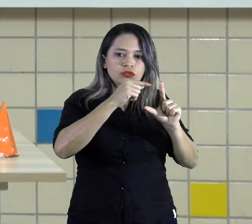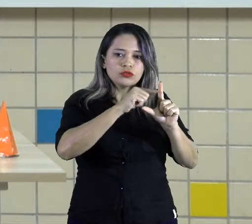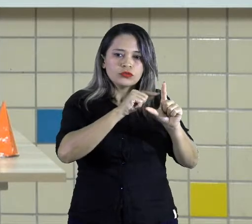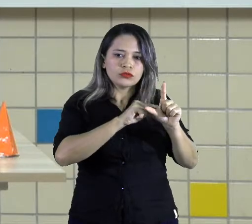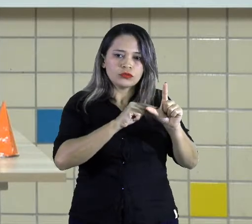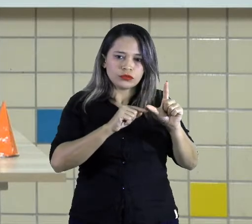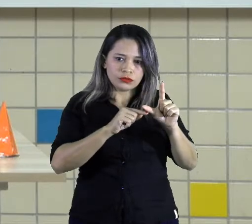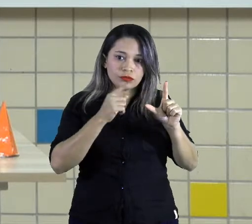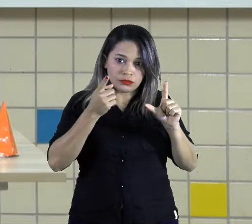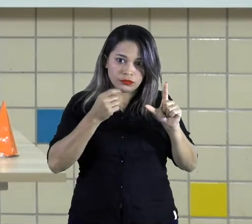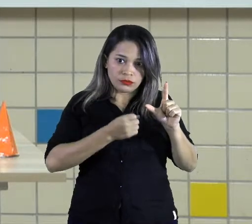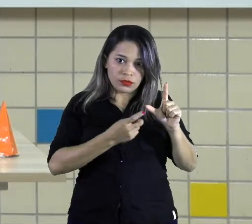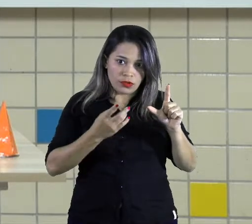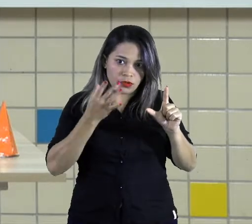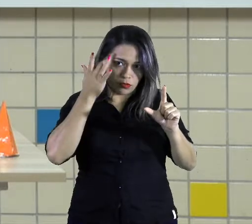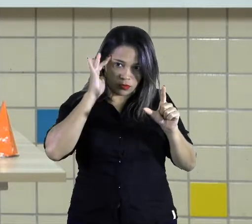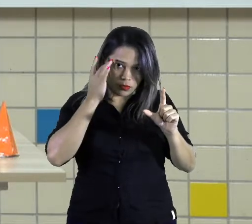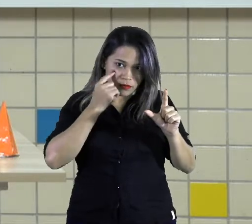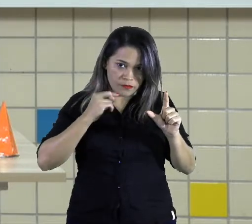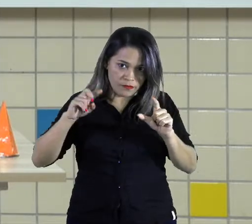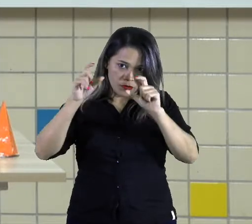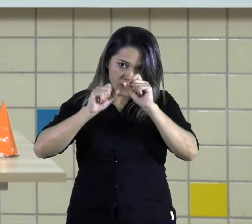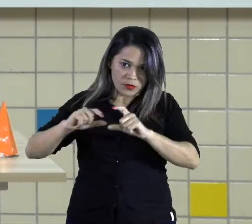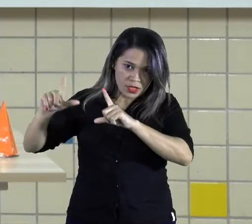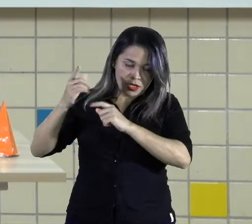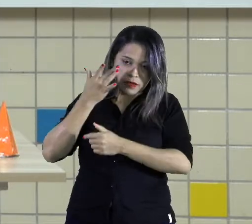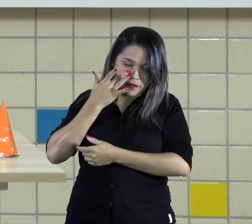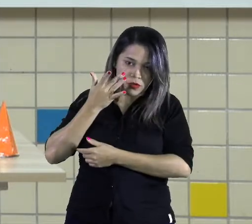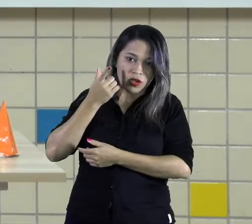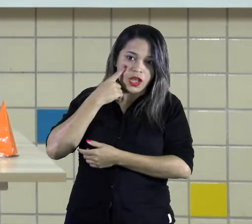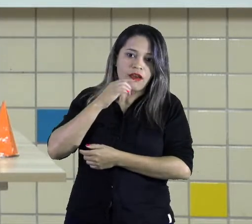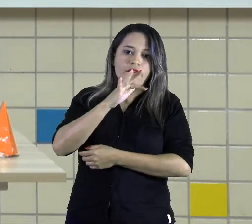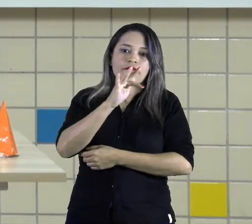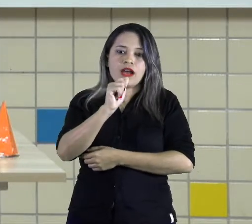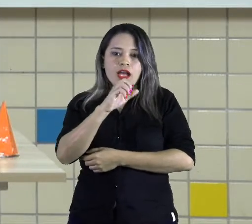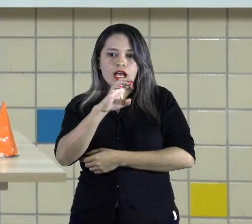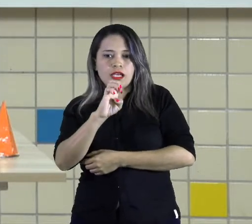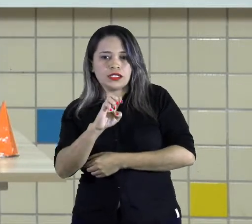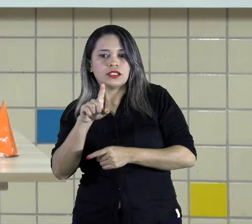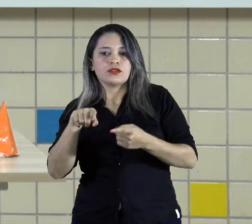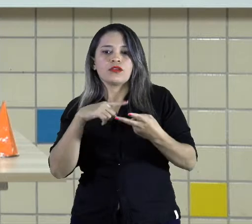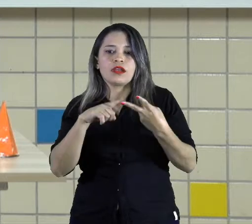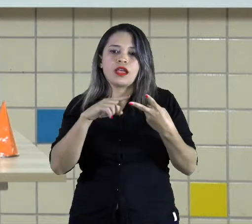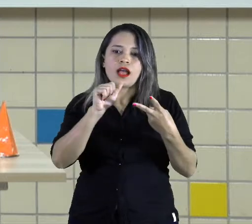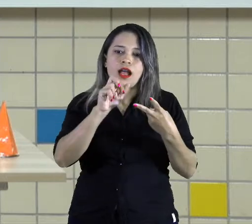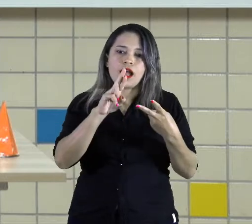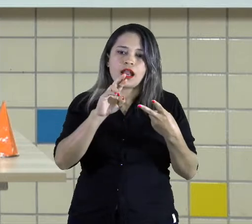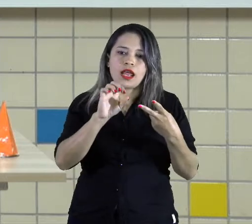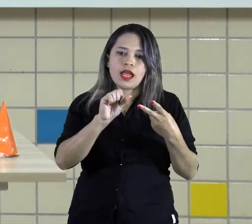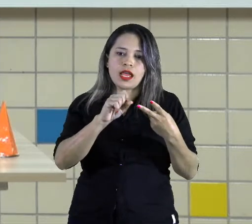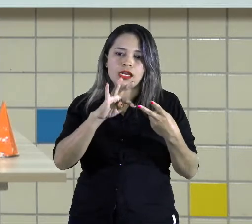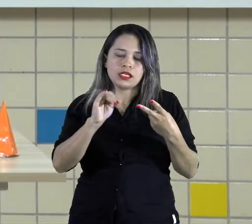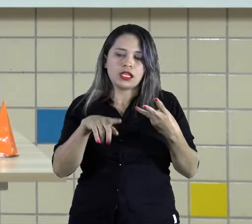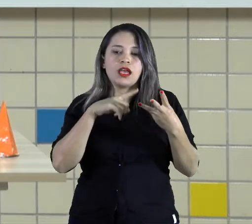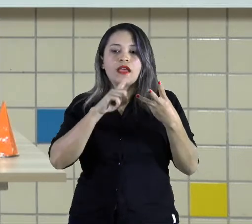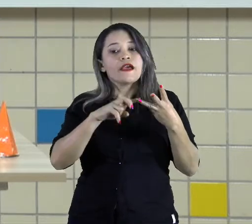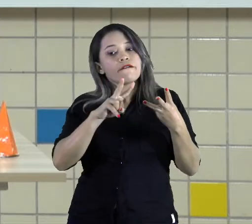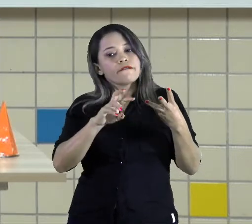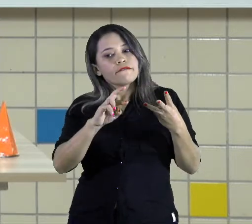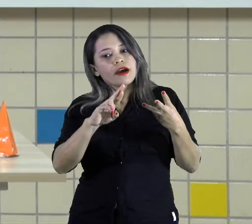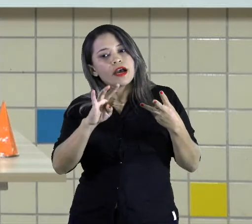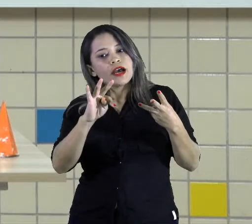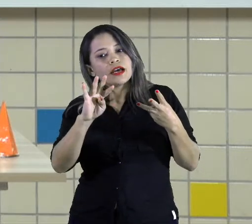Vocês visualizaram aí no slide, né? O que é face, o que é aresta e o que é vértice.